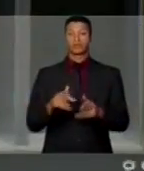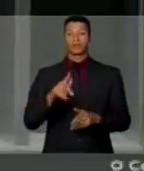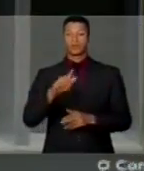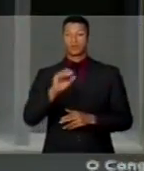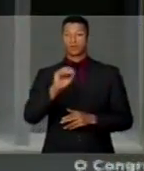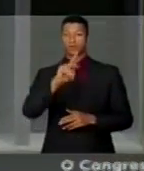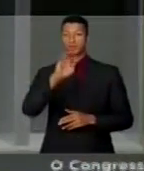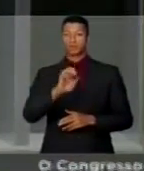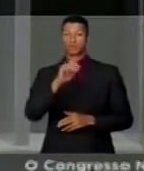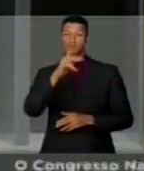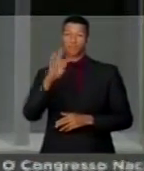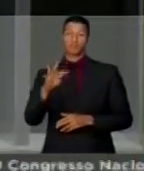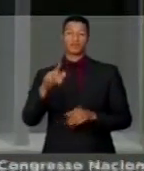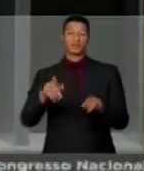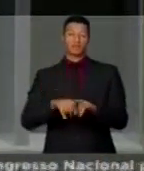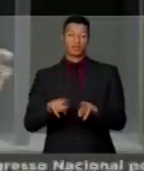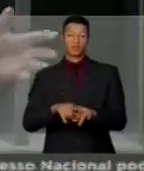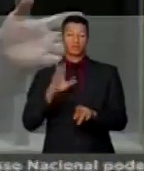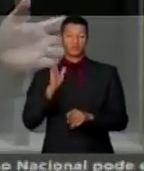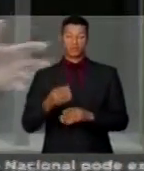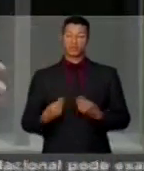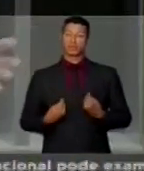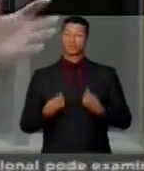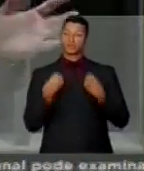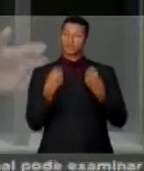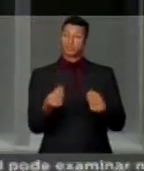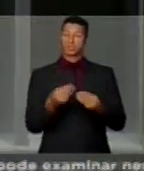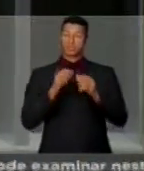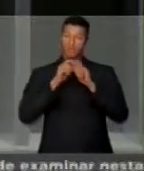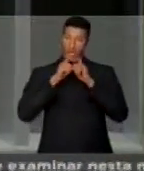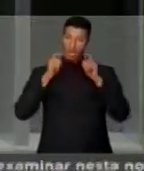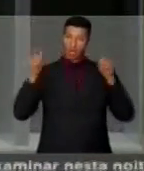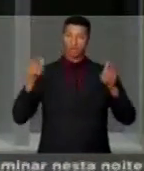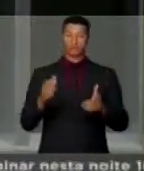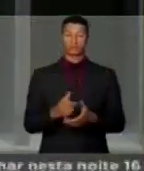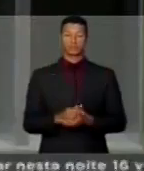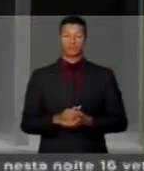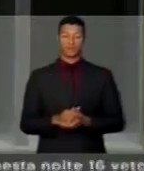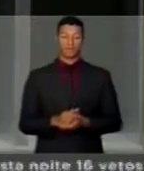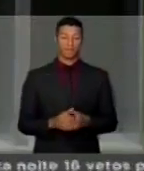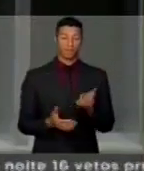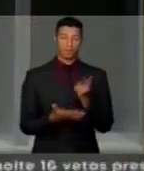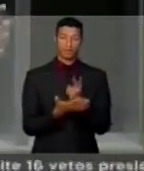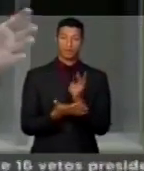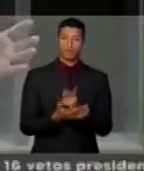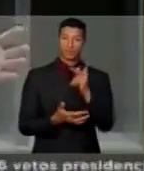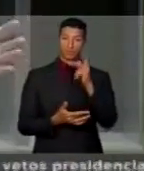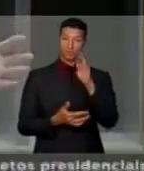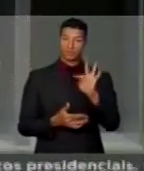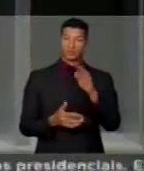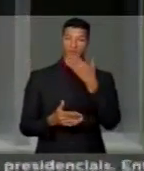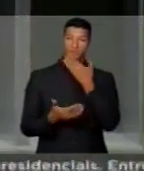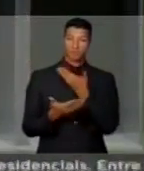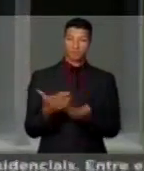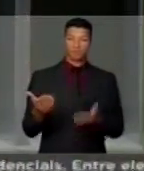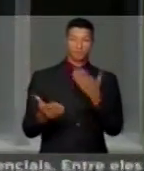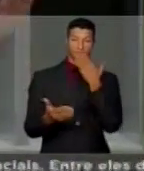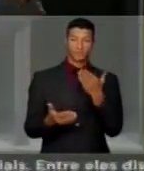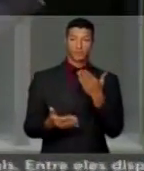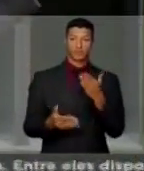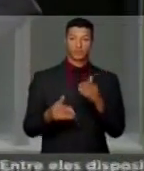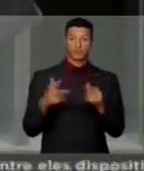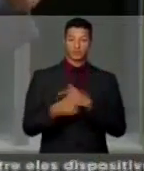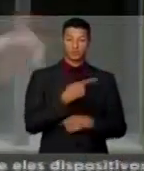golpe que o PT tanto vem à tribuna alardear. O mesmo PT que pediu o impeachment de todos